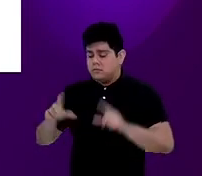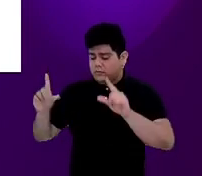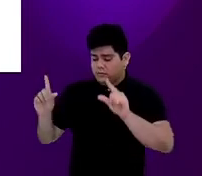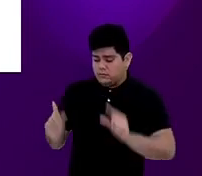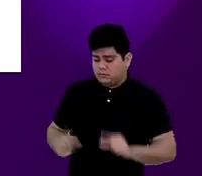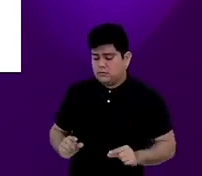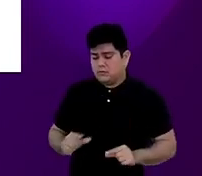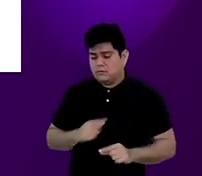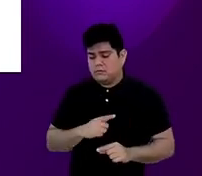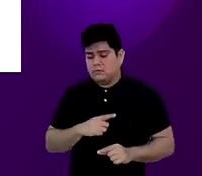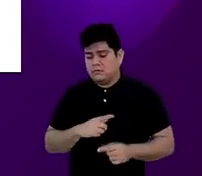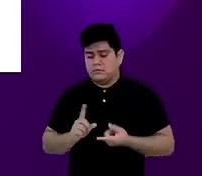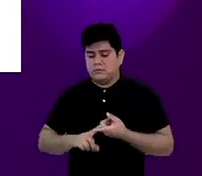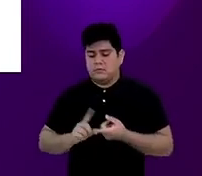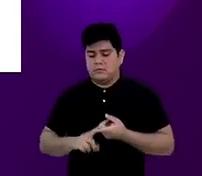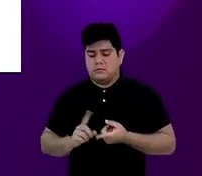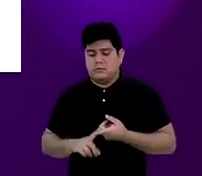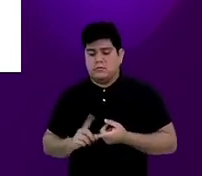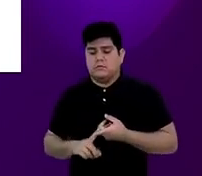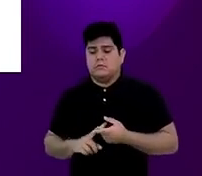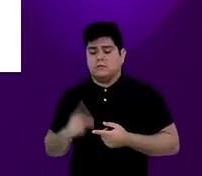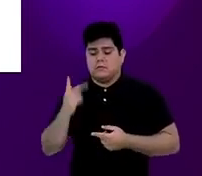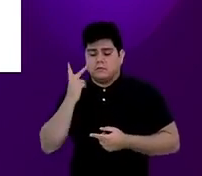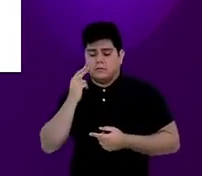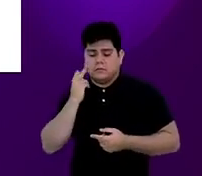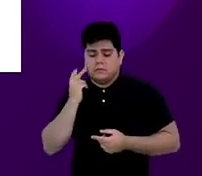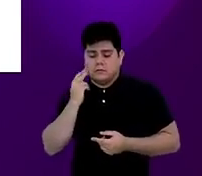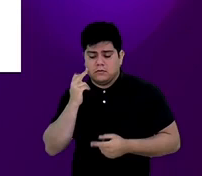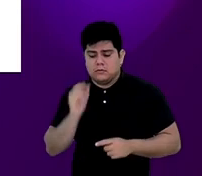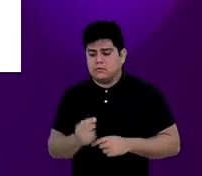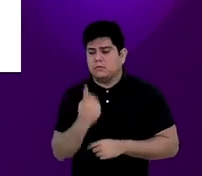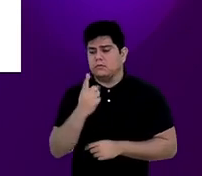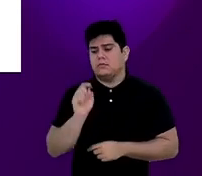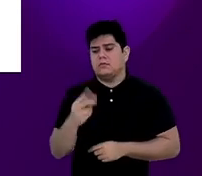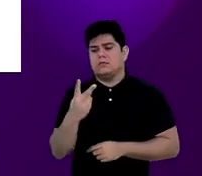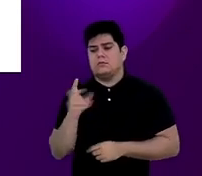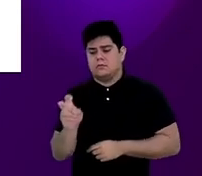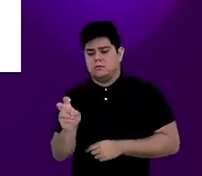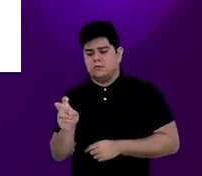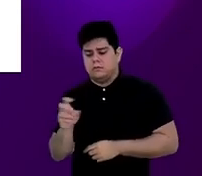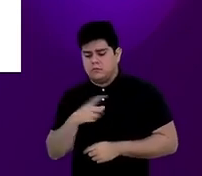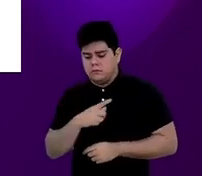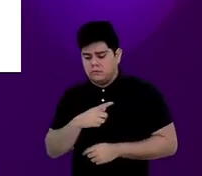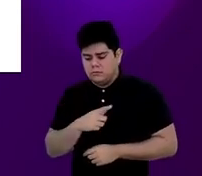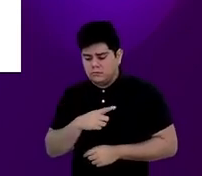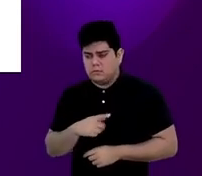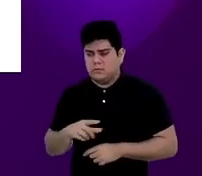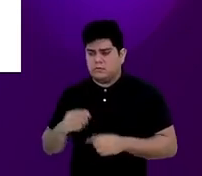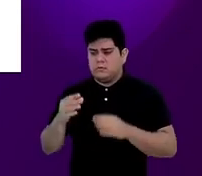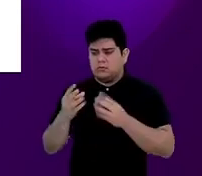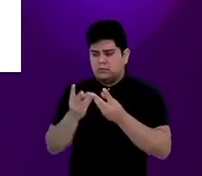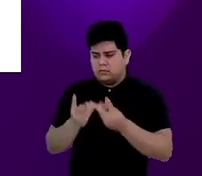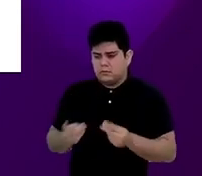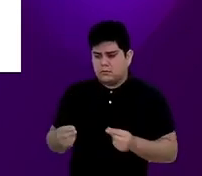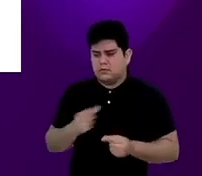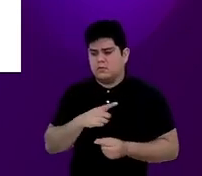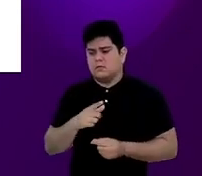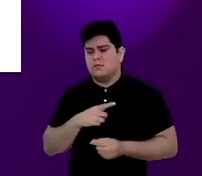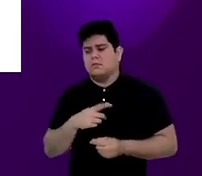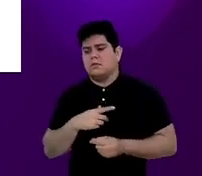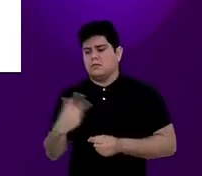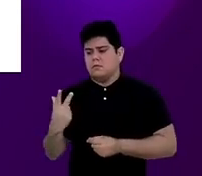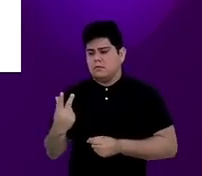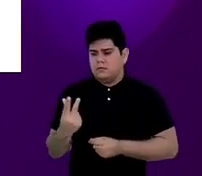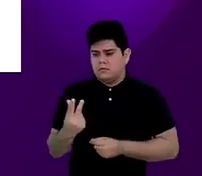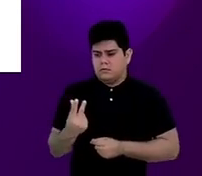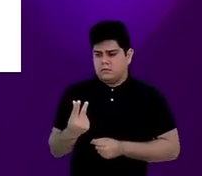e aí existem alguns tipos de diluição, mas normalmente a gente usa de 1,25 com a injeção, com a diluição com soro, e a gente faz